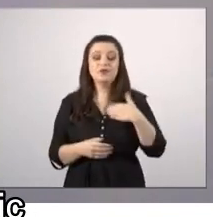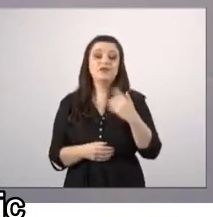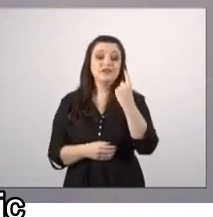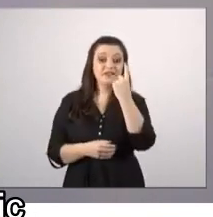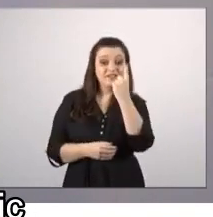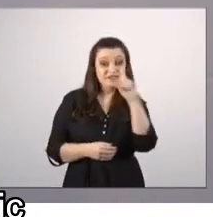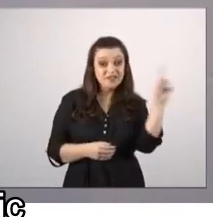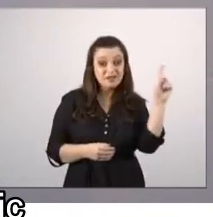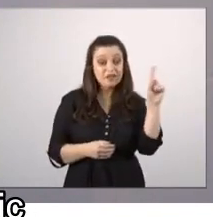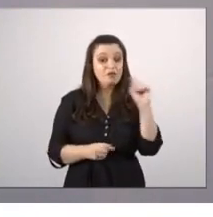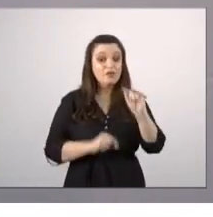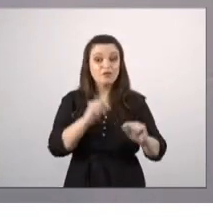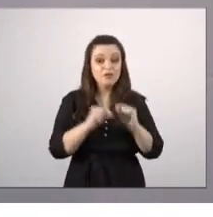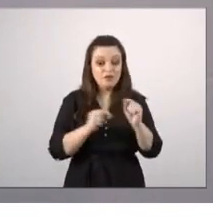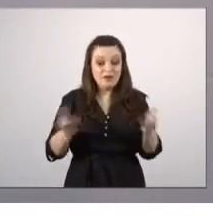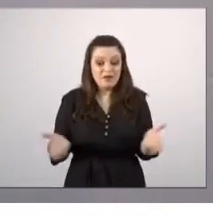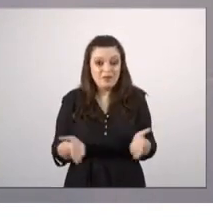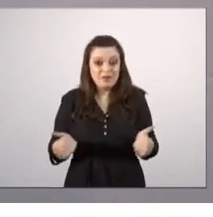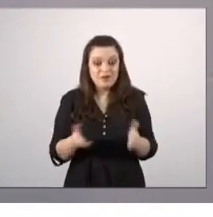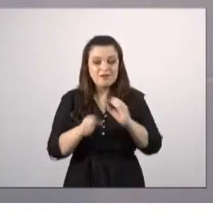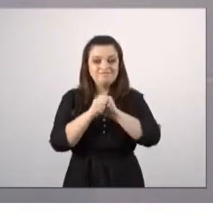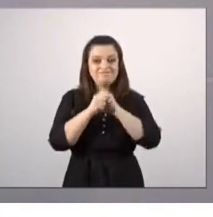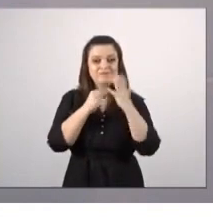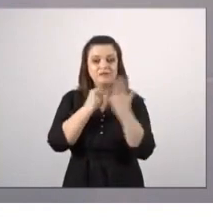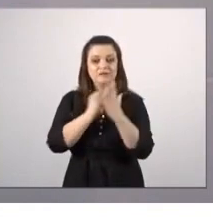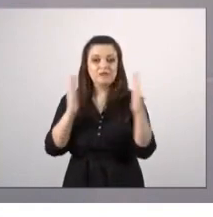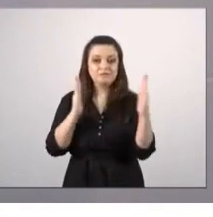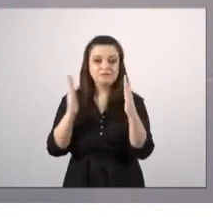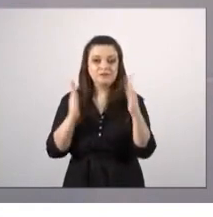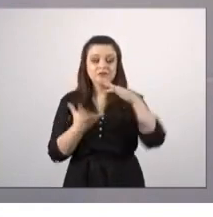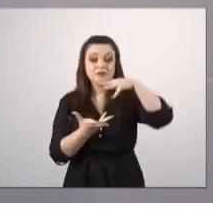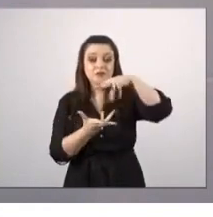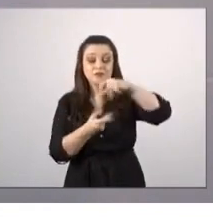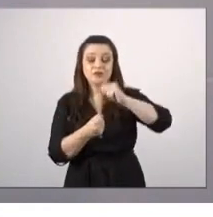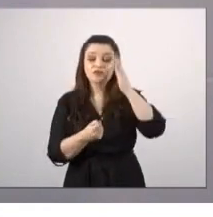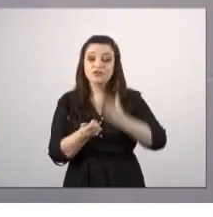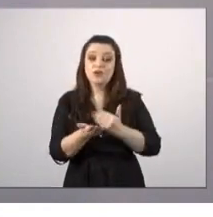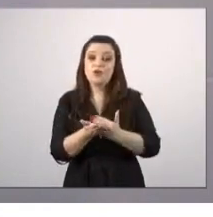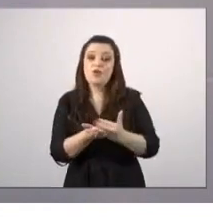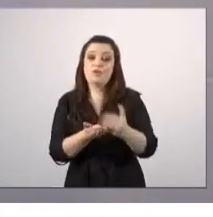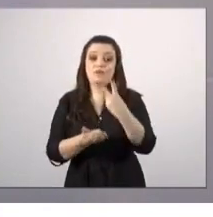uma pandemia global que nos assola desde o início do ano.